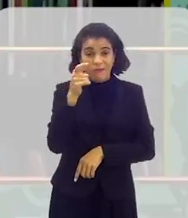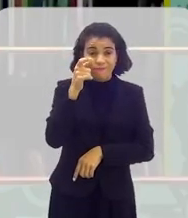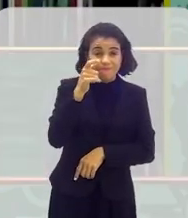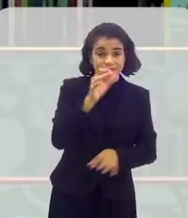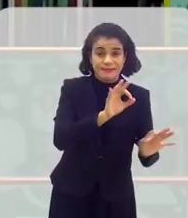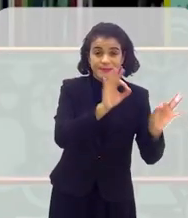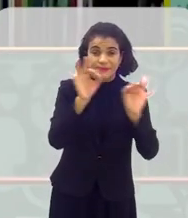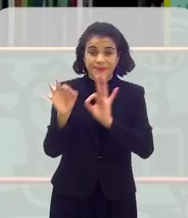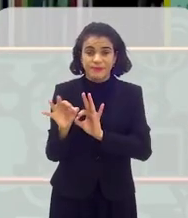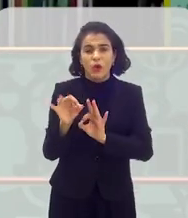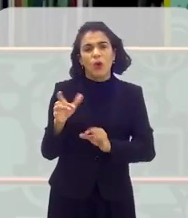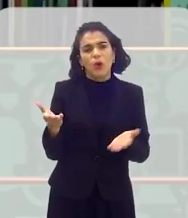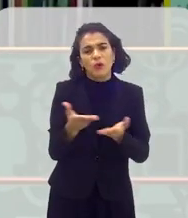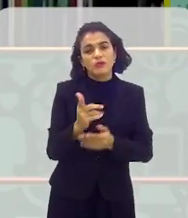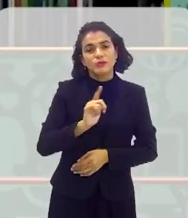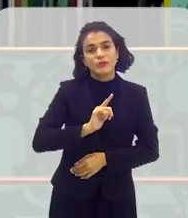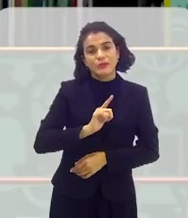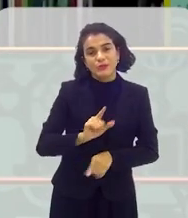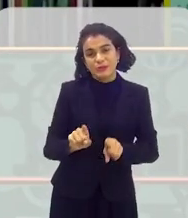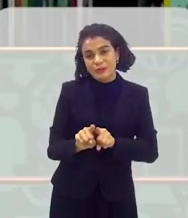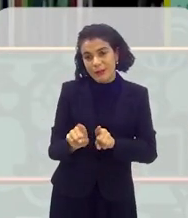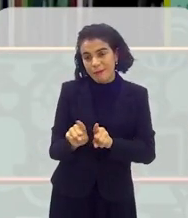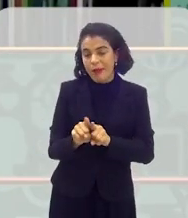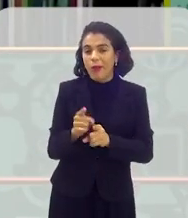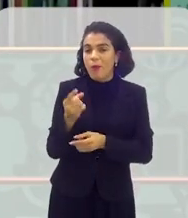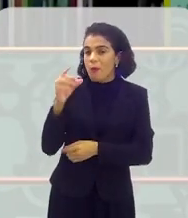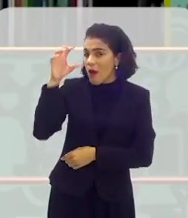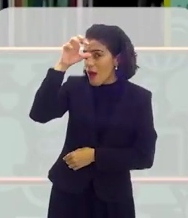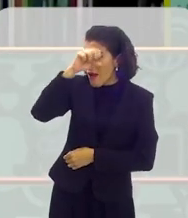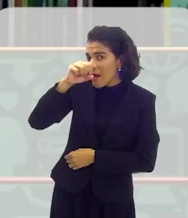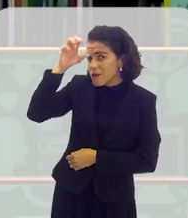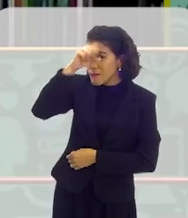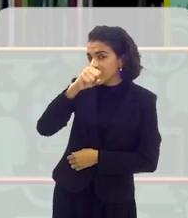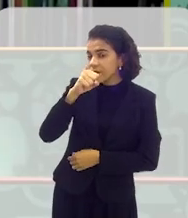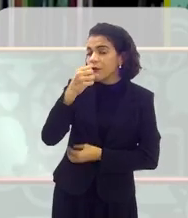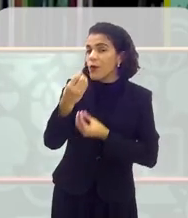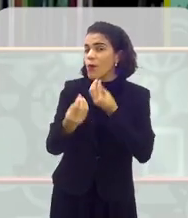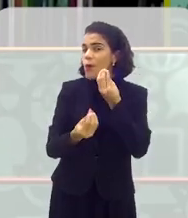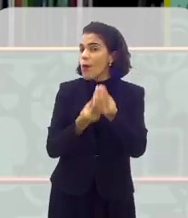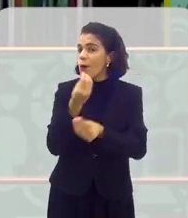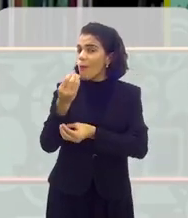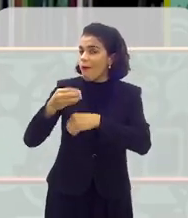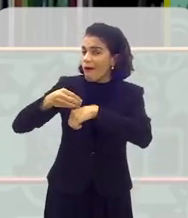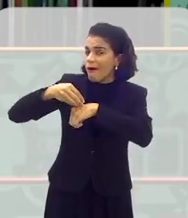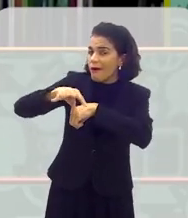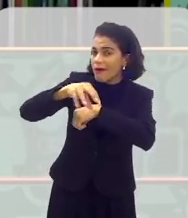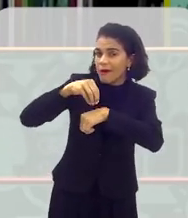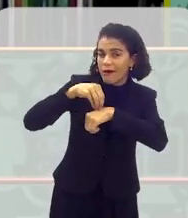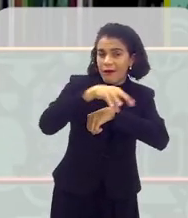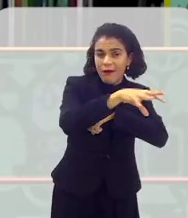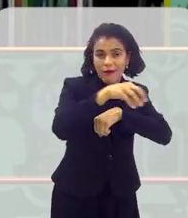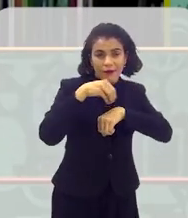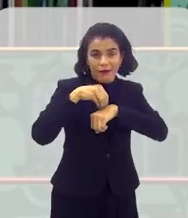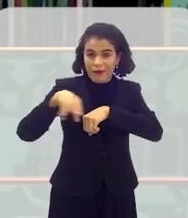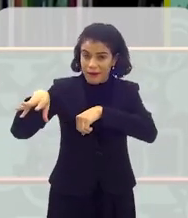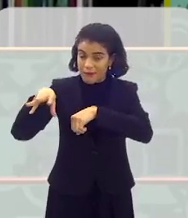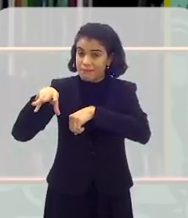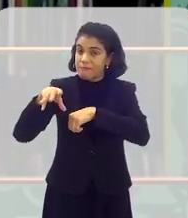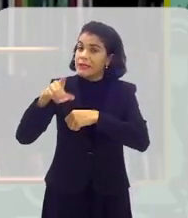eu acho que hoje nós temos também uma uma lição de levar uma mensagem